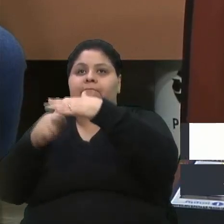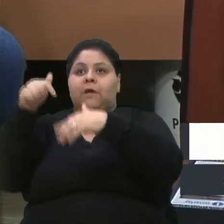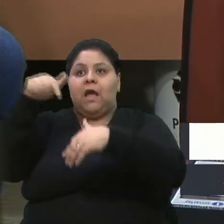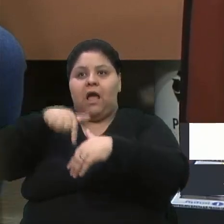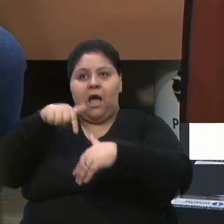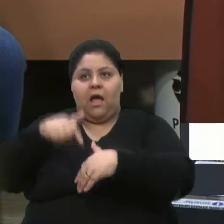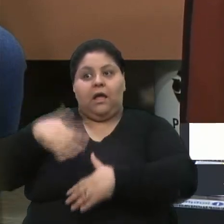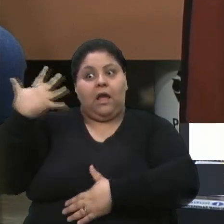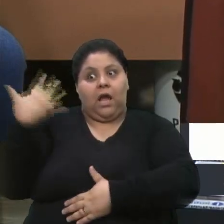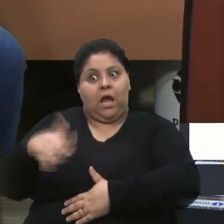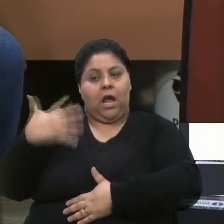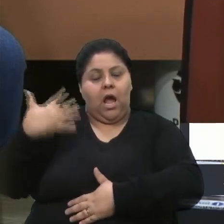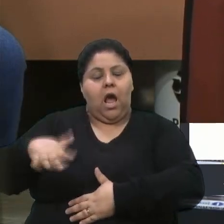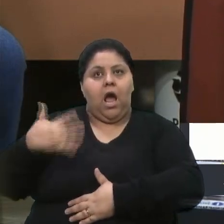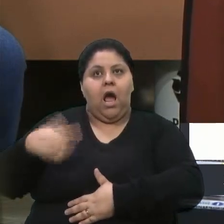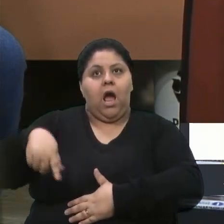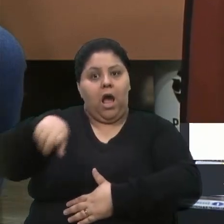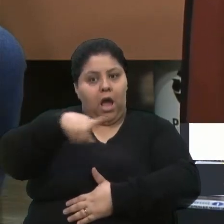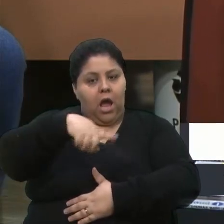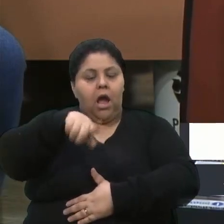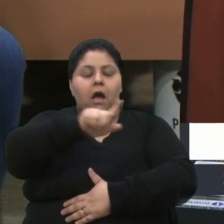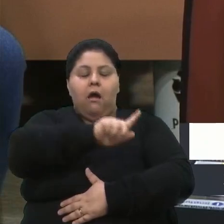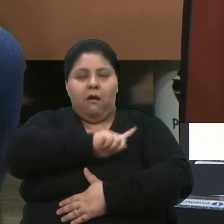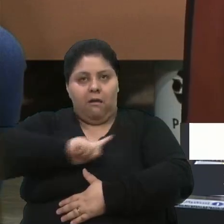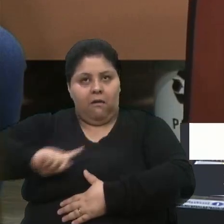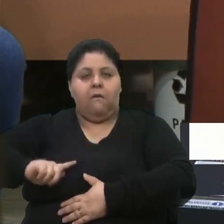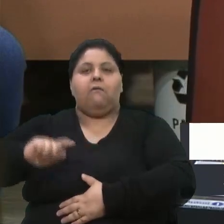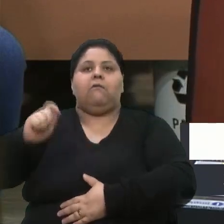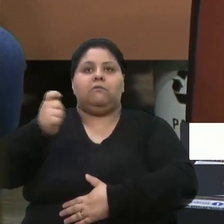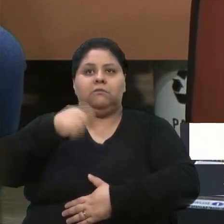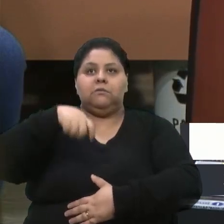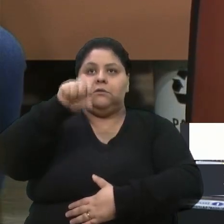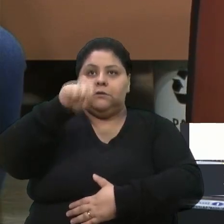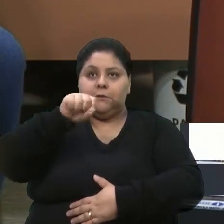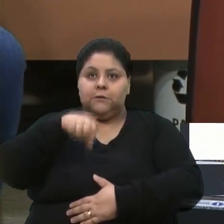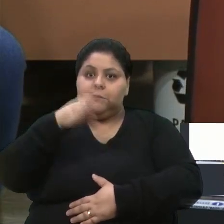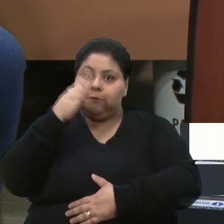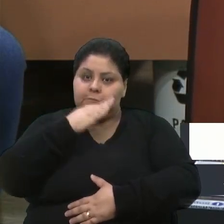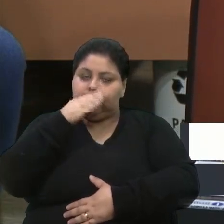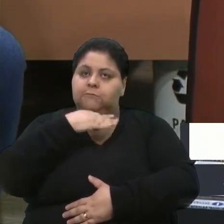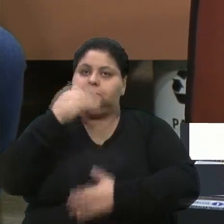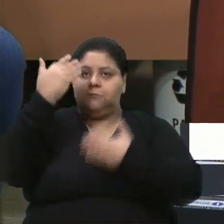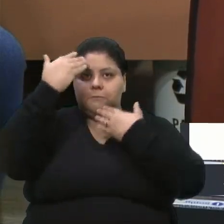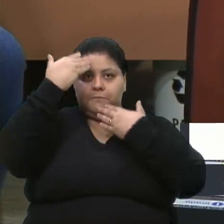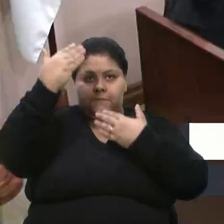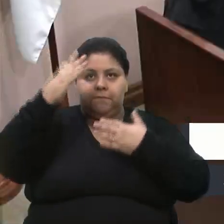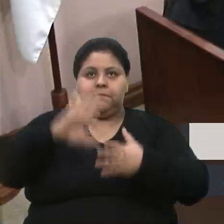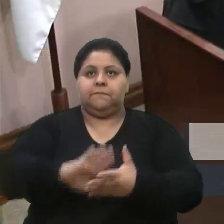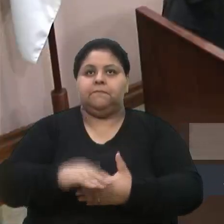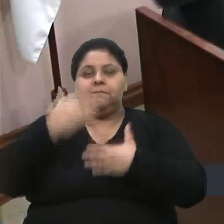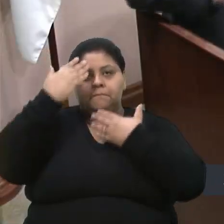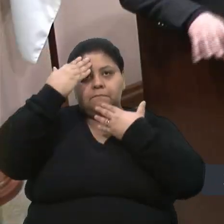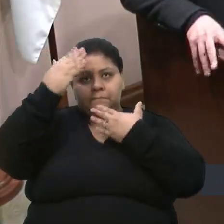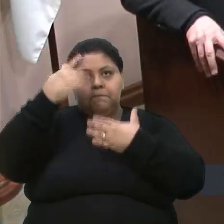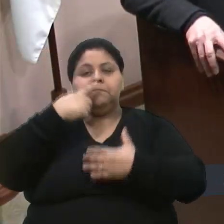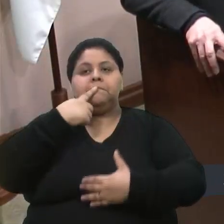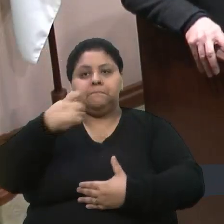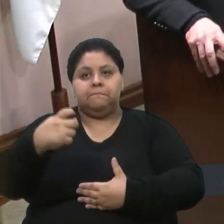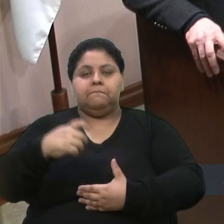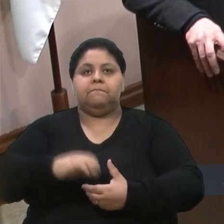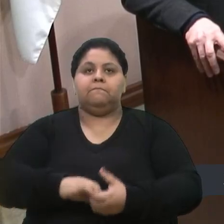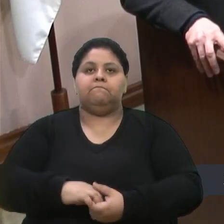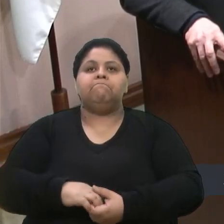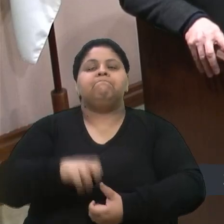abusivo. E o governo precisa, sim, se agilizar. Obrigada. Obrigado, vereadora Gladys.